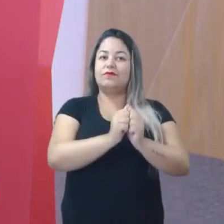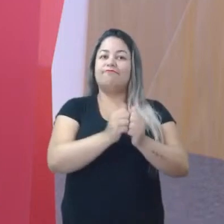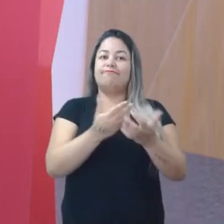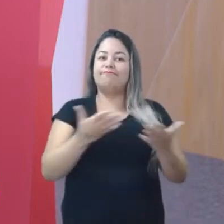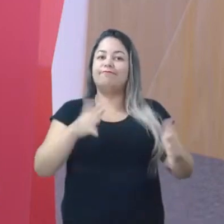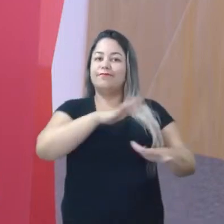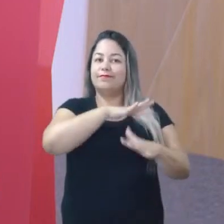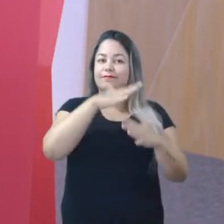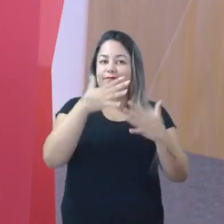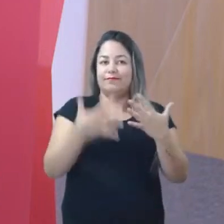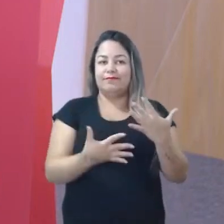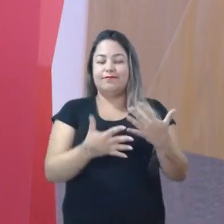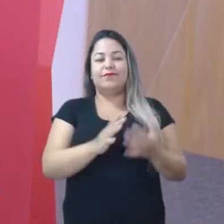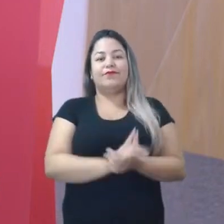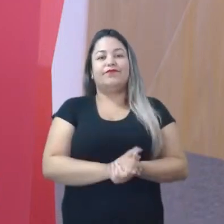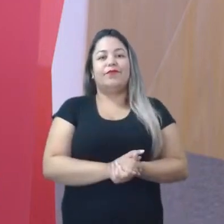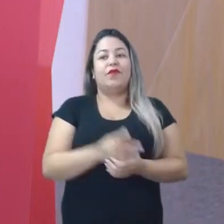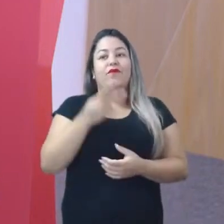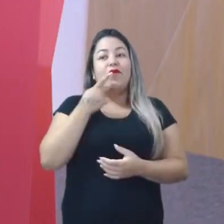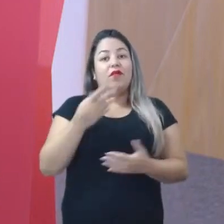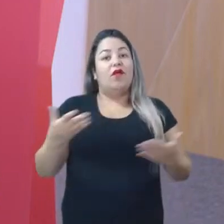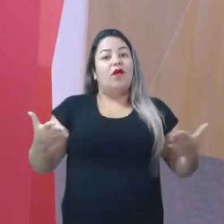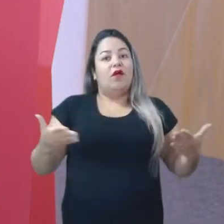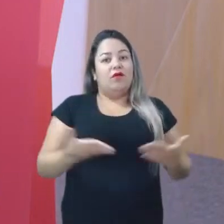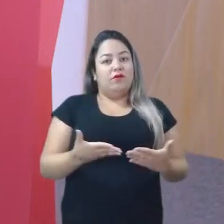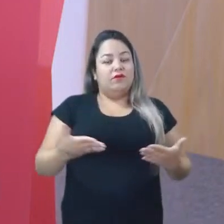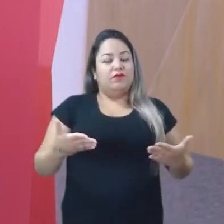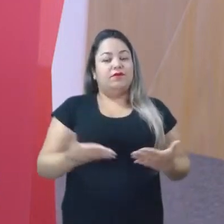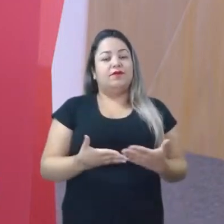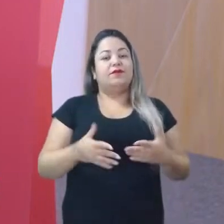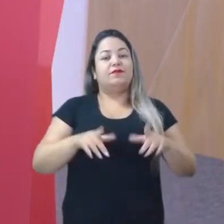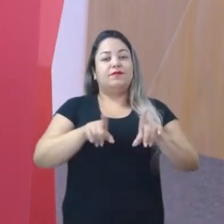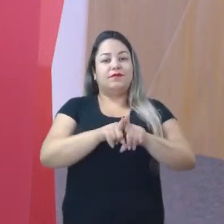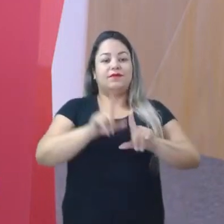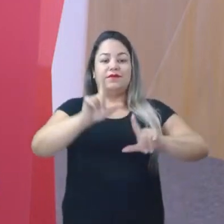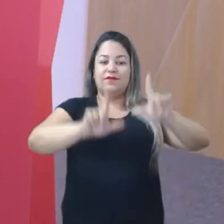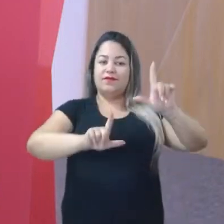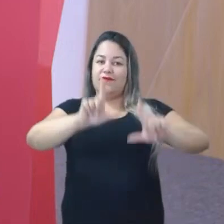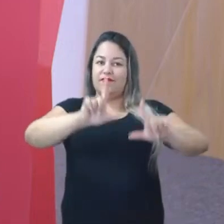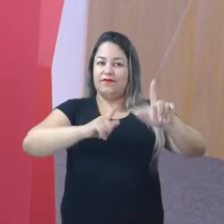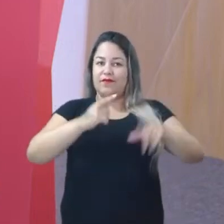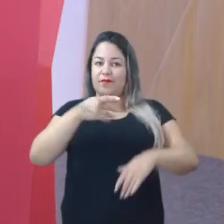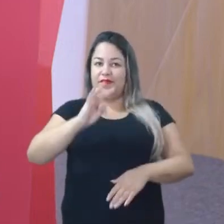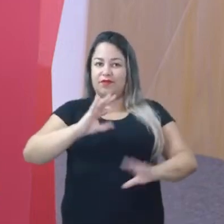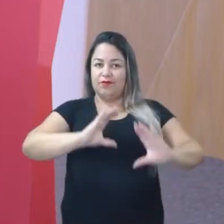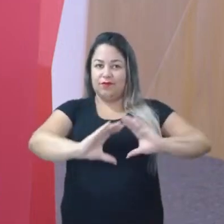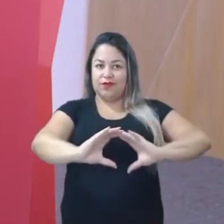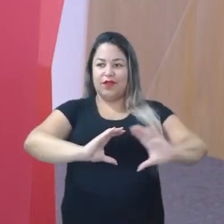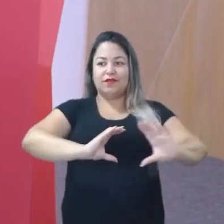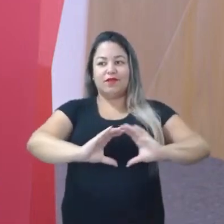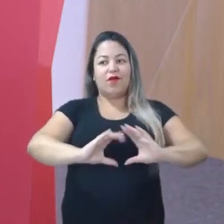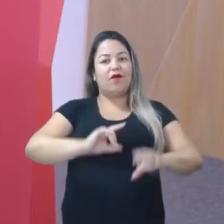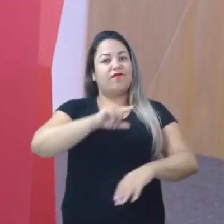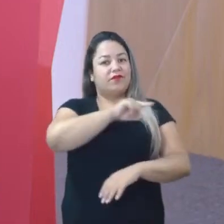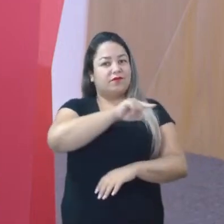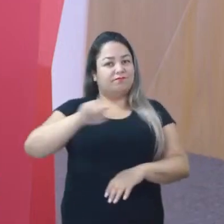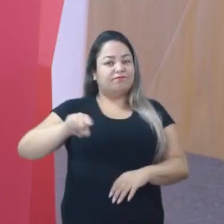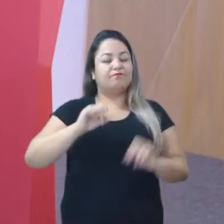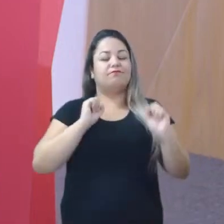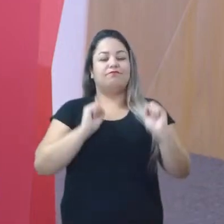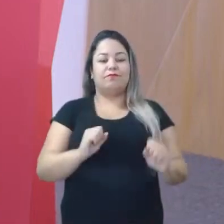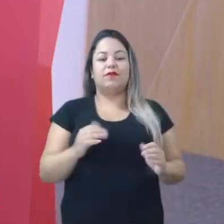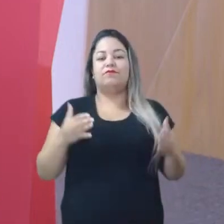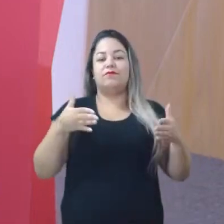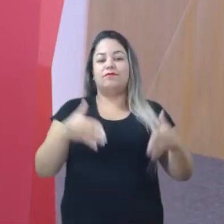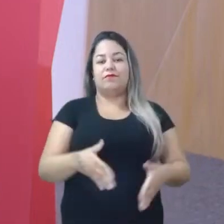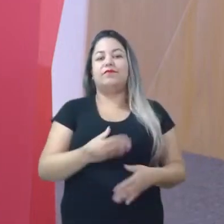língua brasileira de sinais. Eu falo ao vivo do estúdio da Rede PT de Comunicação. E você pode participar ao